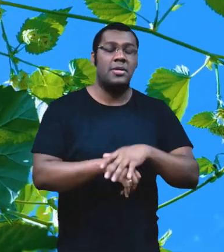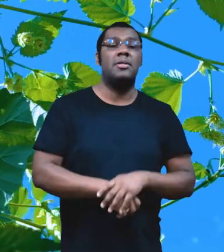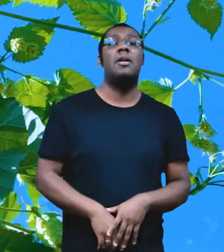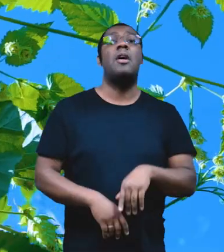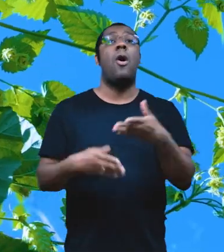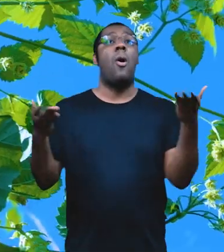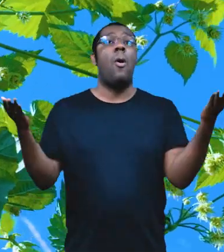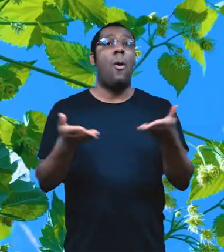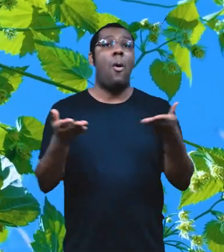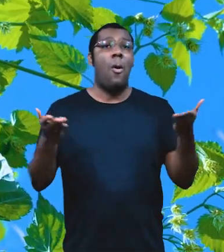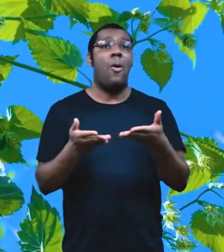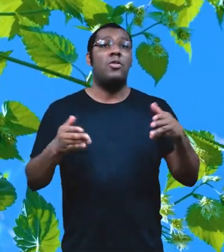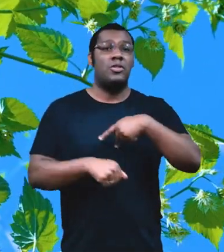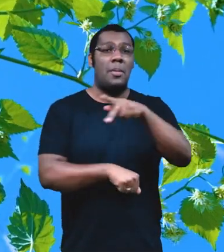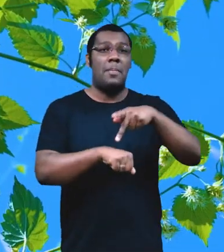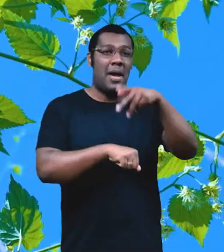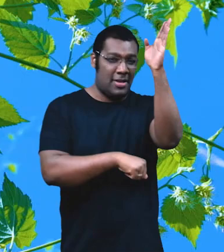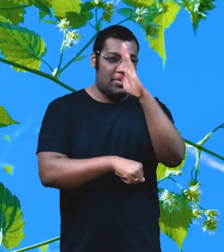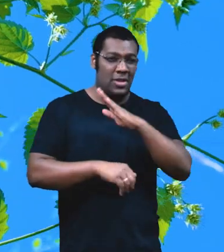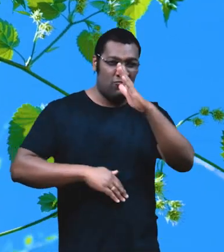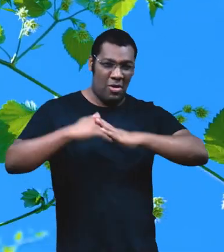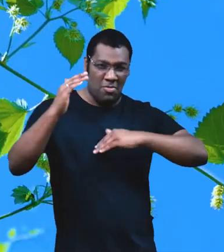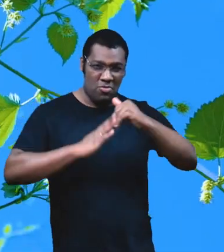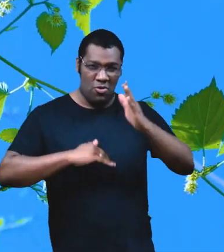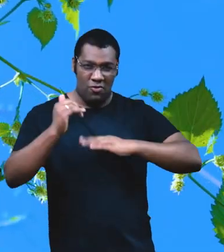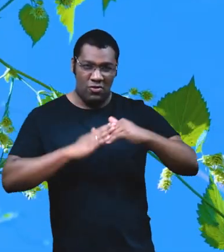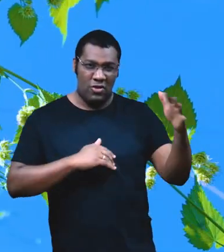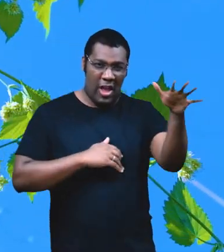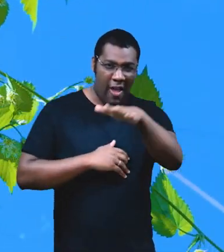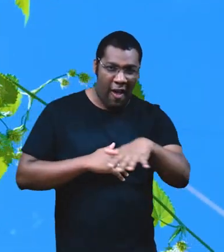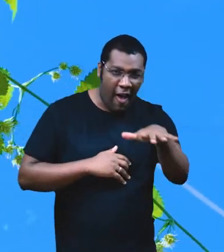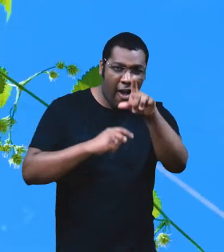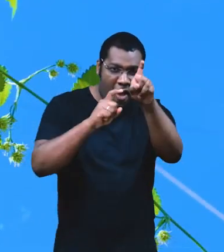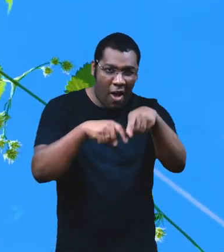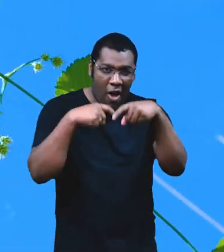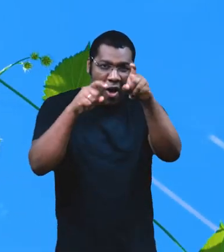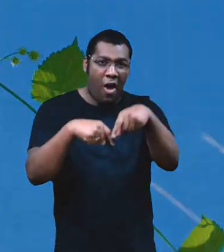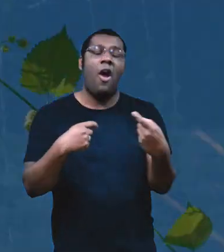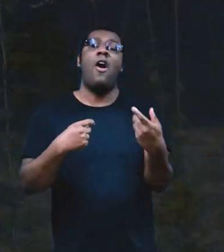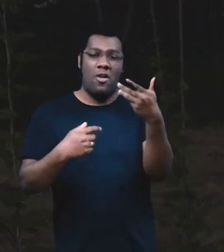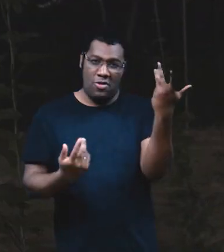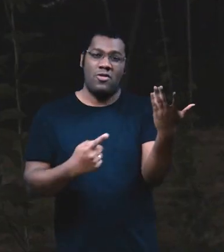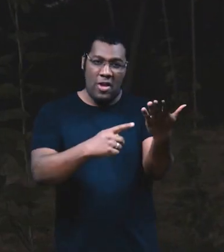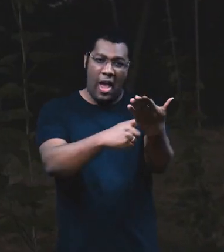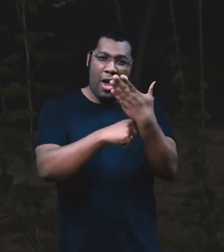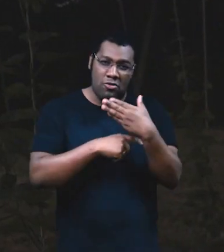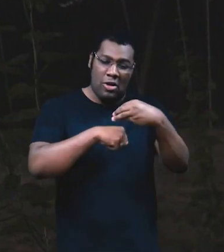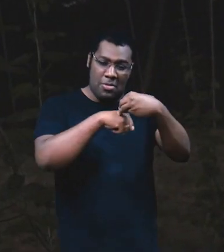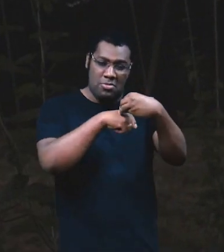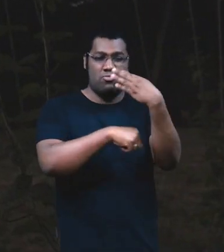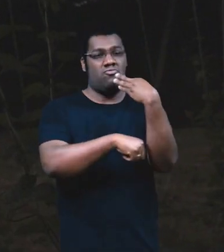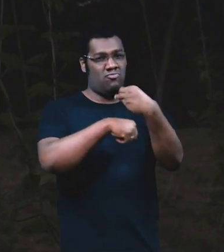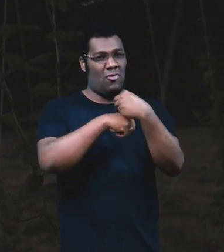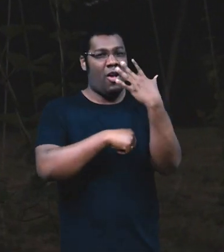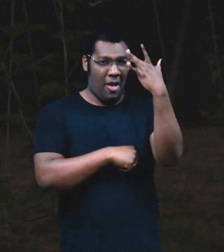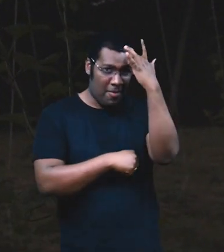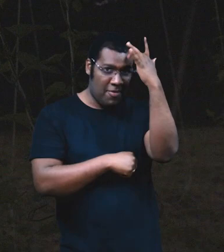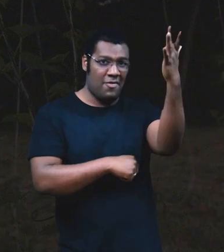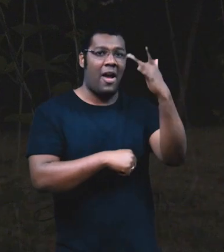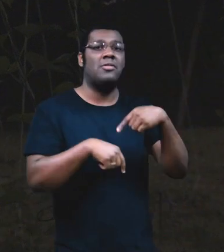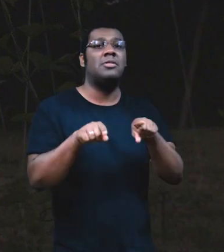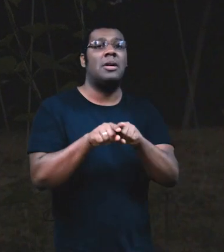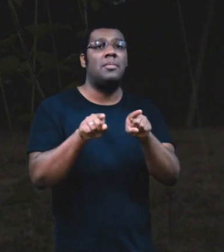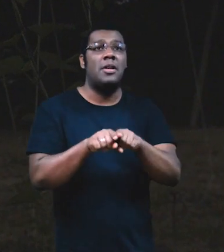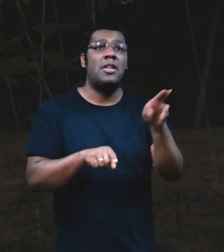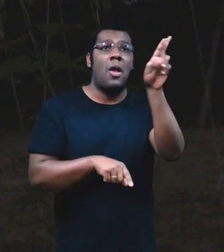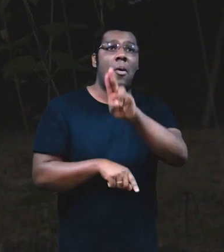tem no Brasil, profissionais que tem no Brasil para te dar assessoria, ficou muito mais fácil essa produção. E a gente usa também algumas manhas, como iluminação, então a